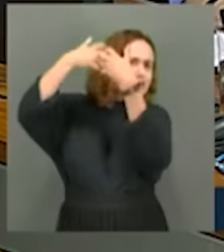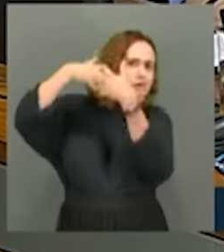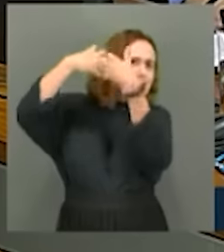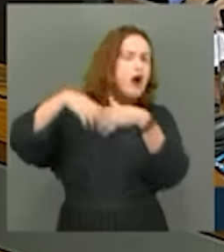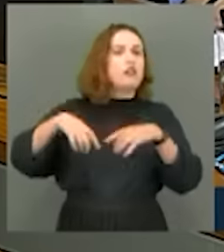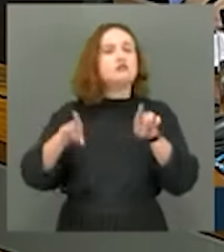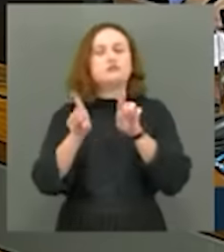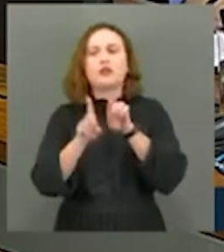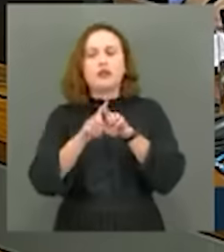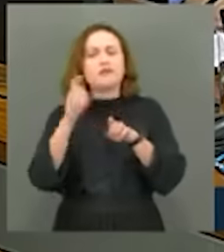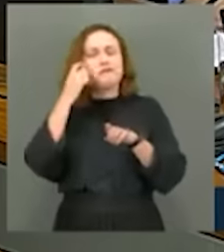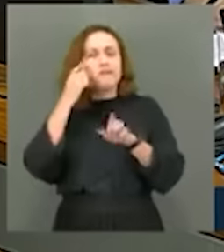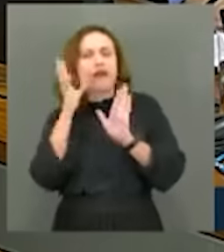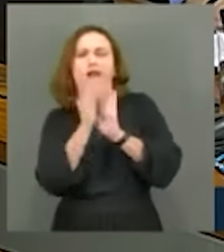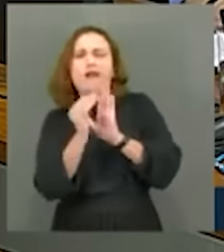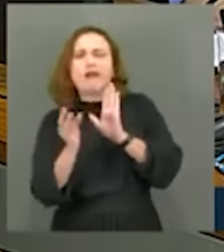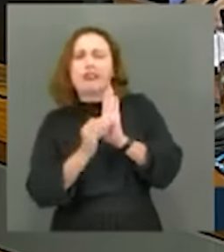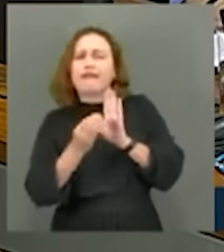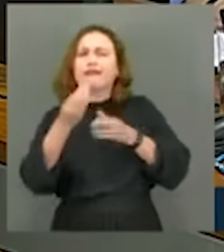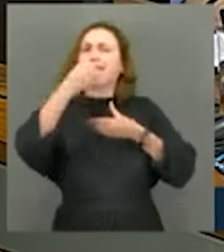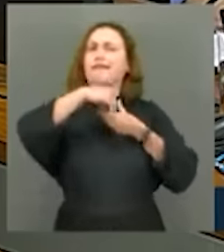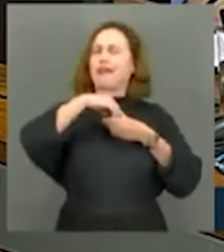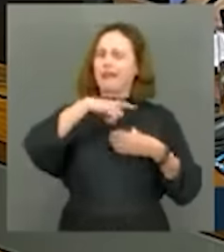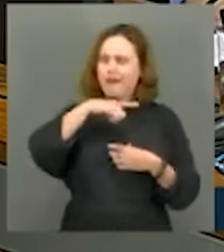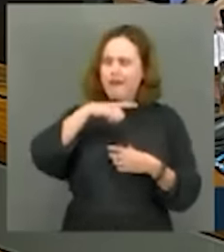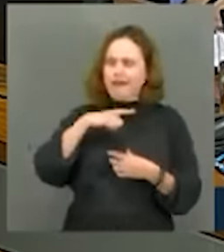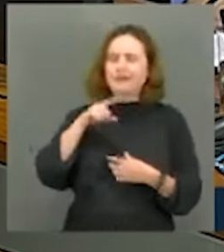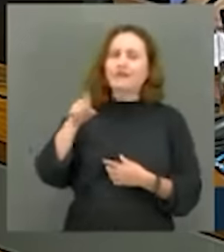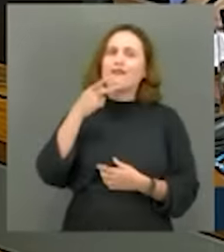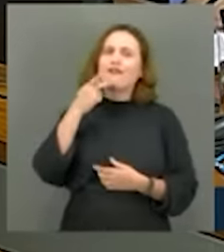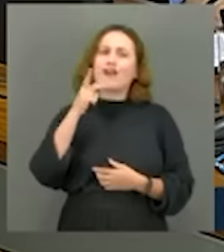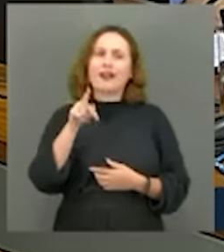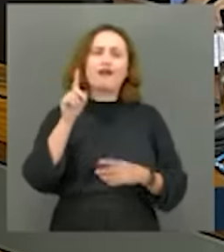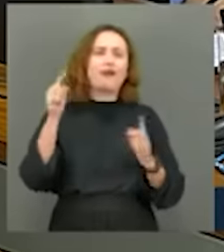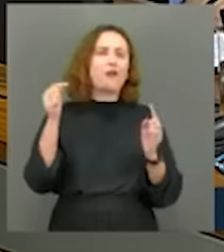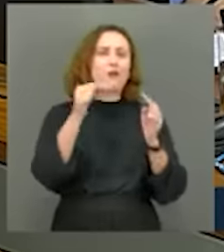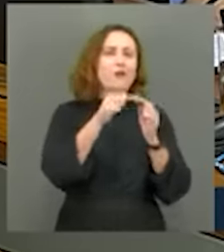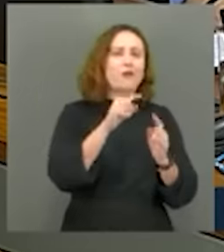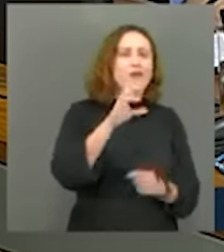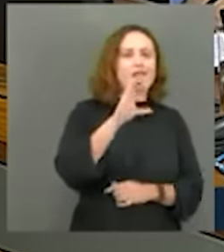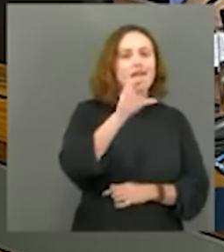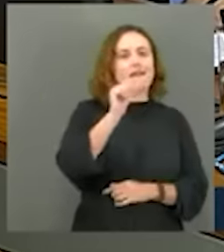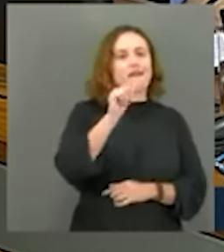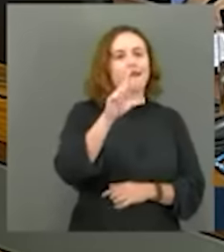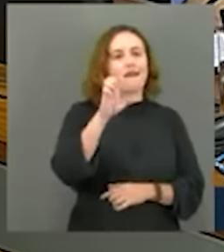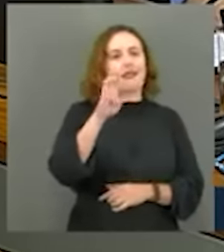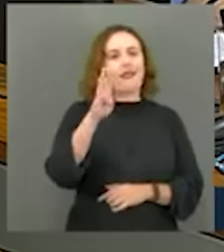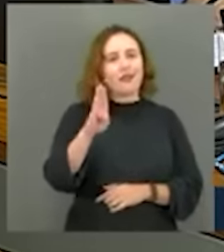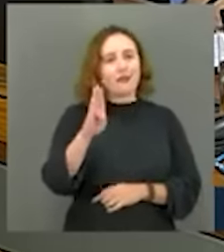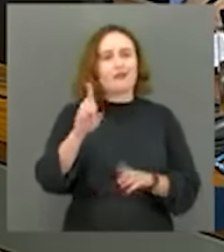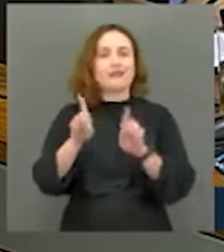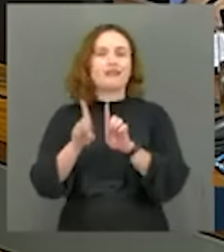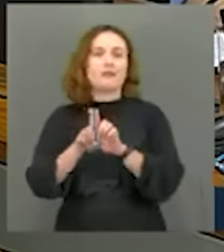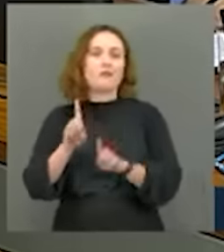conteúdo é desses meninos que eu chamo de geração Calebe Josué que certamente vão possuir a